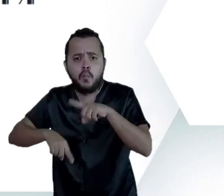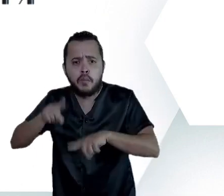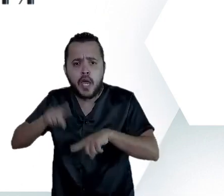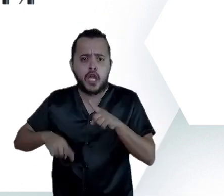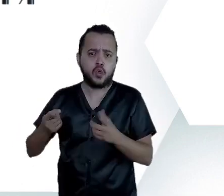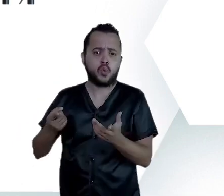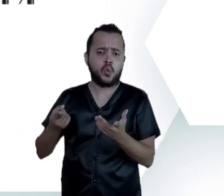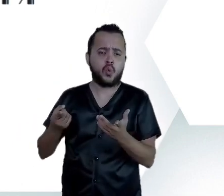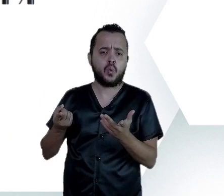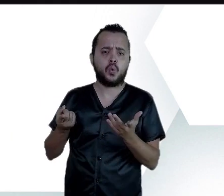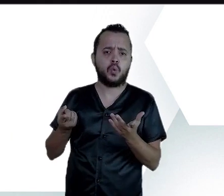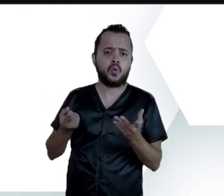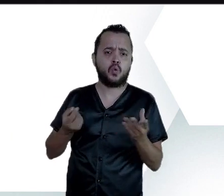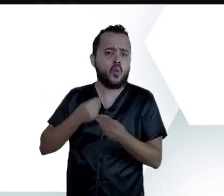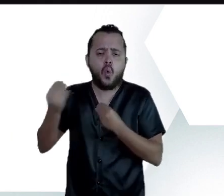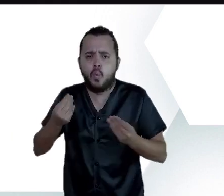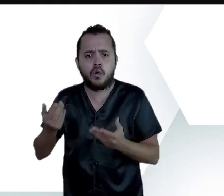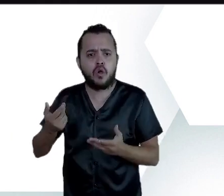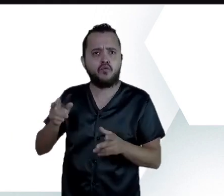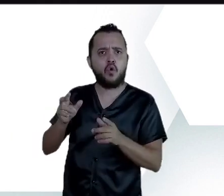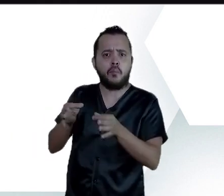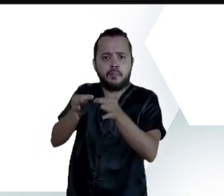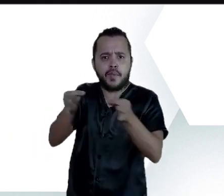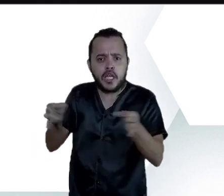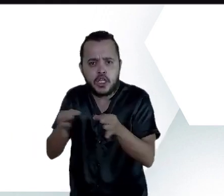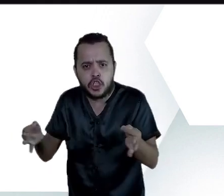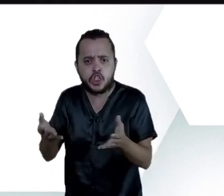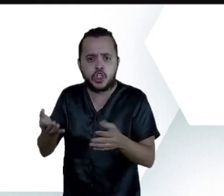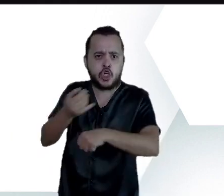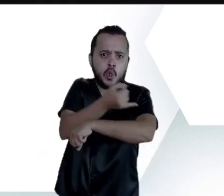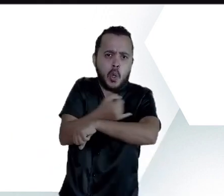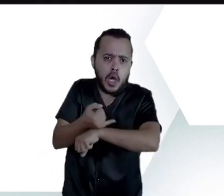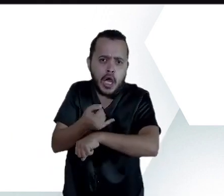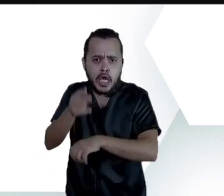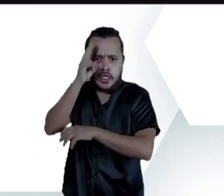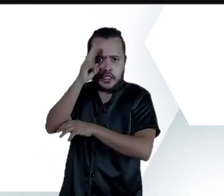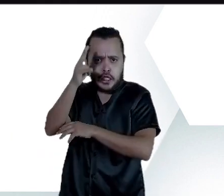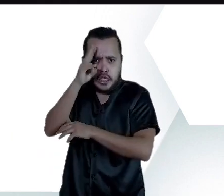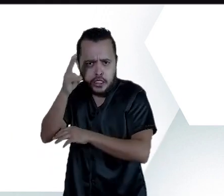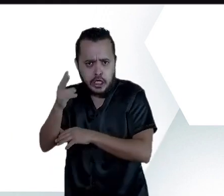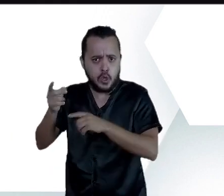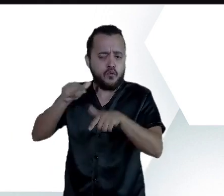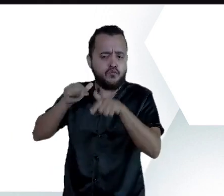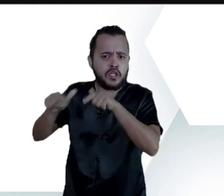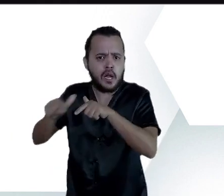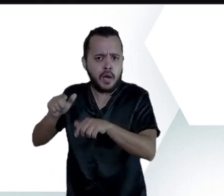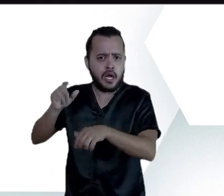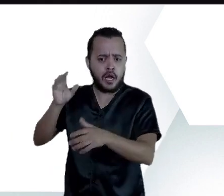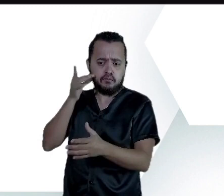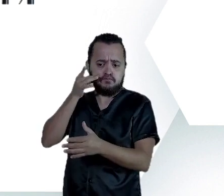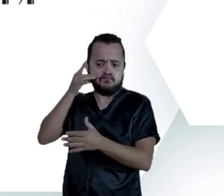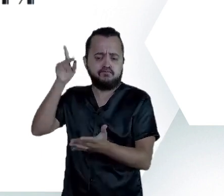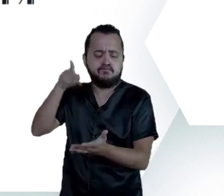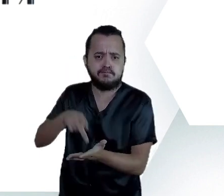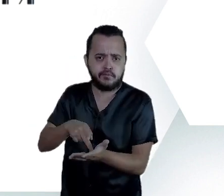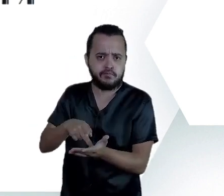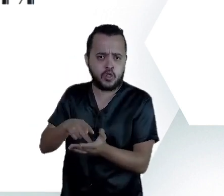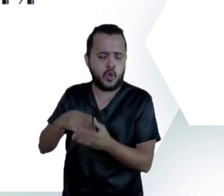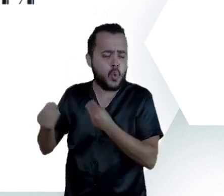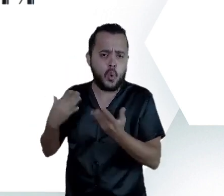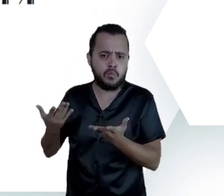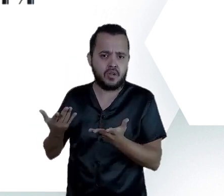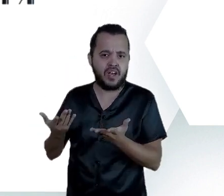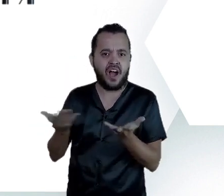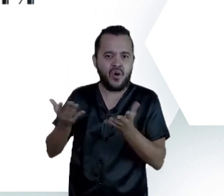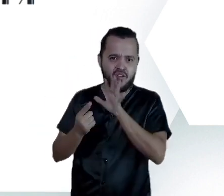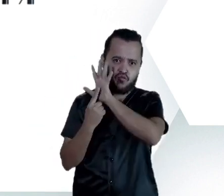verdade, e equipamentos para a gente poder estar trabalhando no dia a dia como eletricista, beleza? Então segue comigo, isso aqui